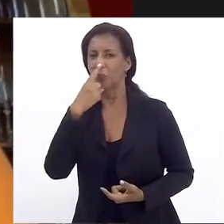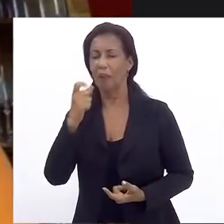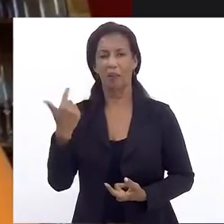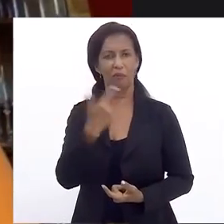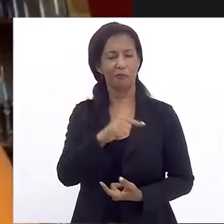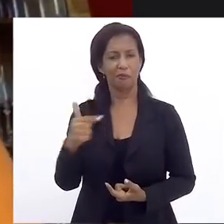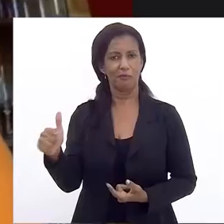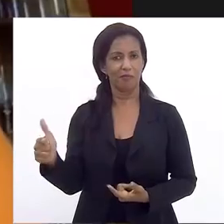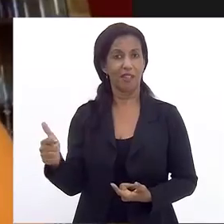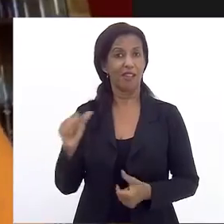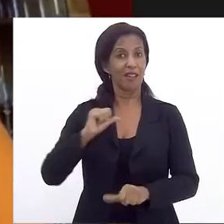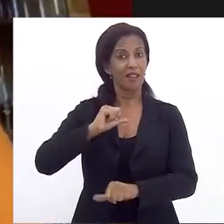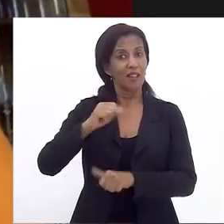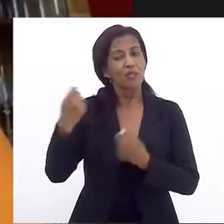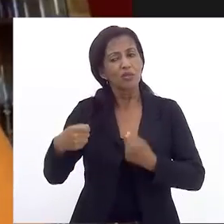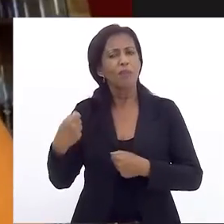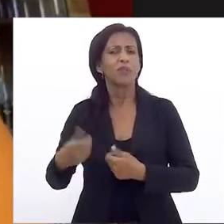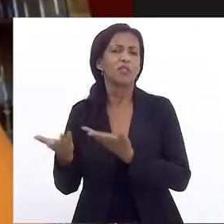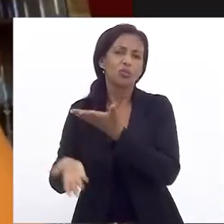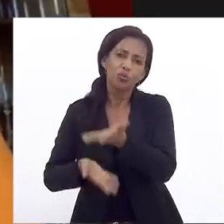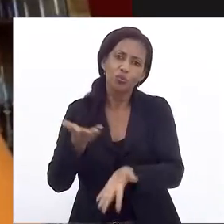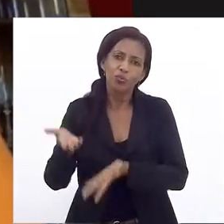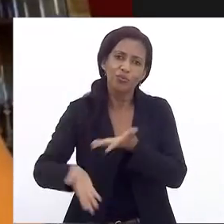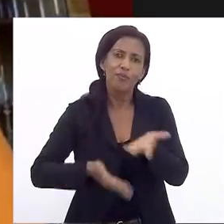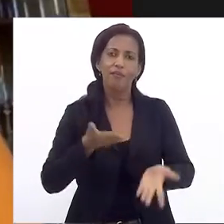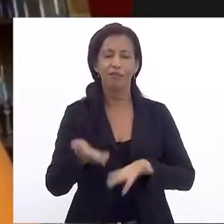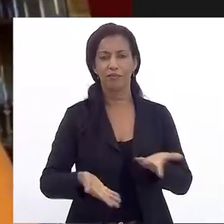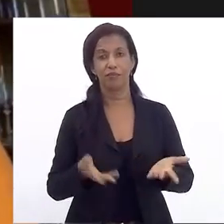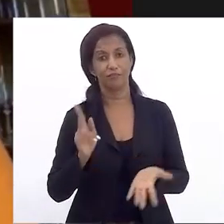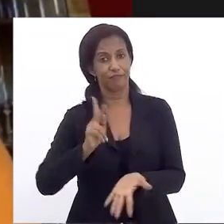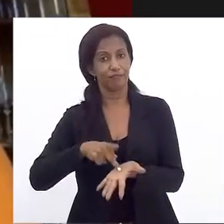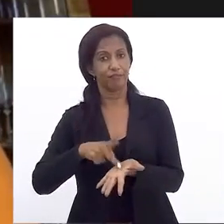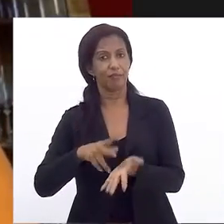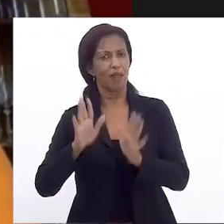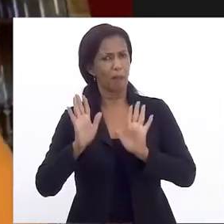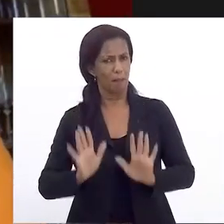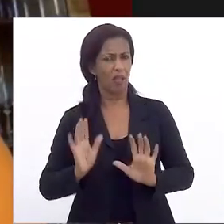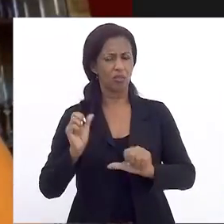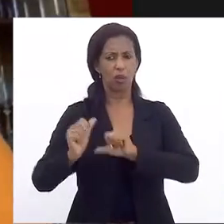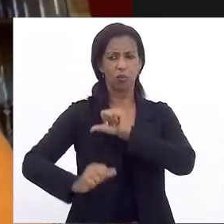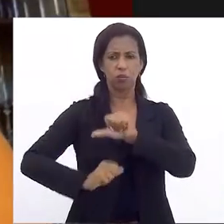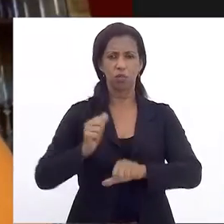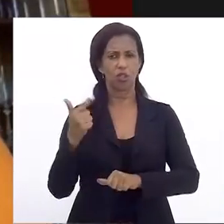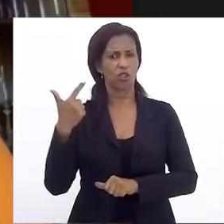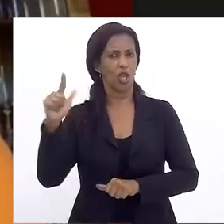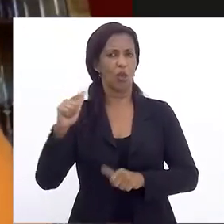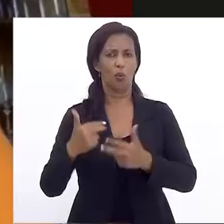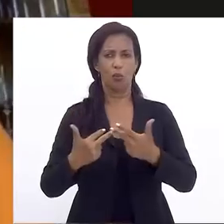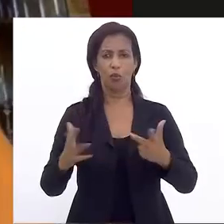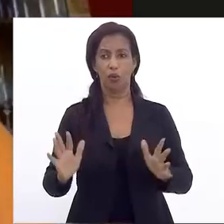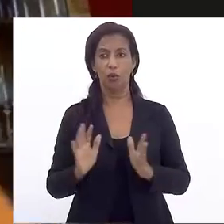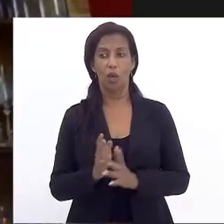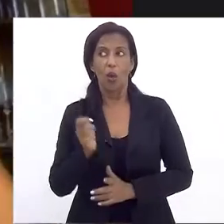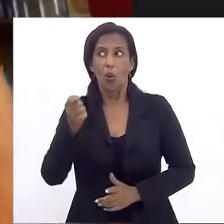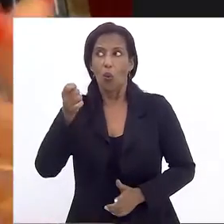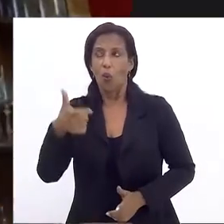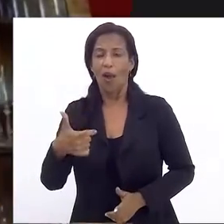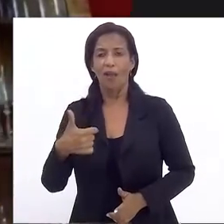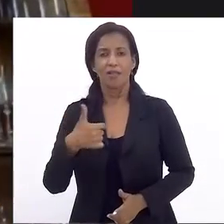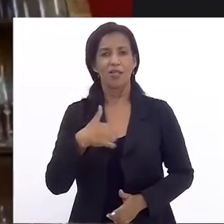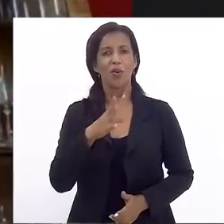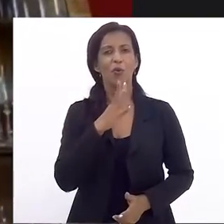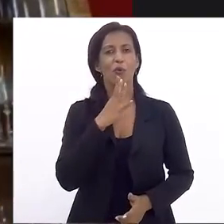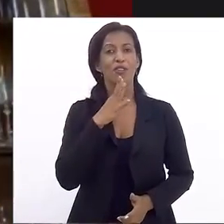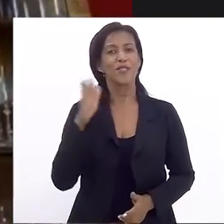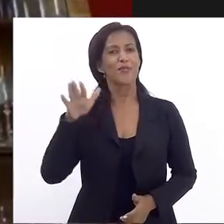cheiro, ela só precisa de mais cuidados realmente, mas ela já é uma outra coisa. É quase o que